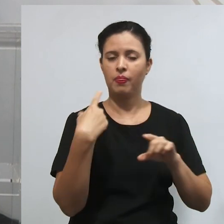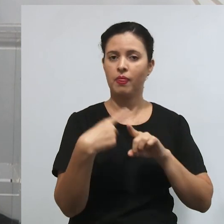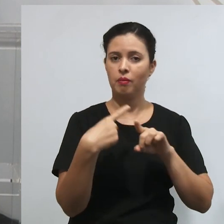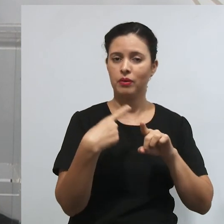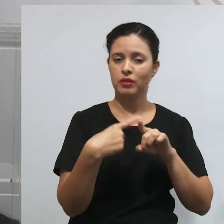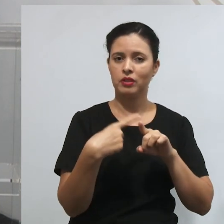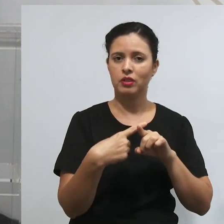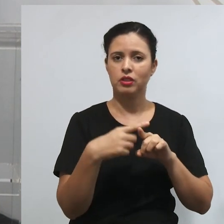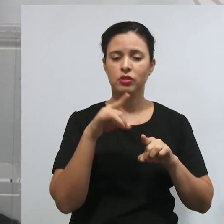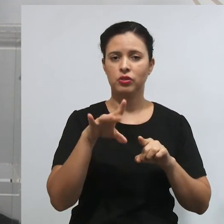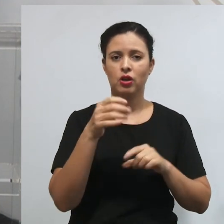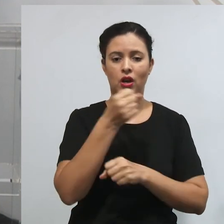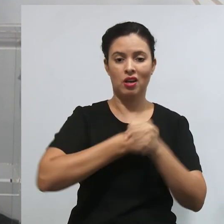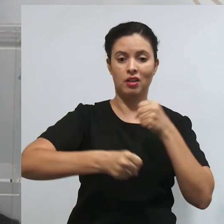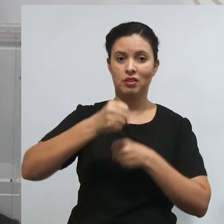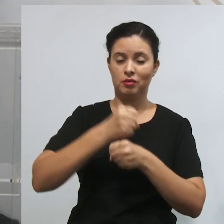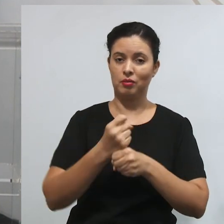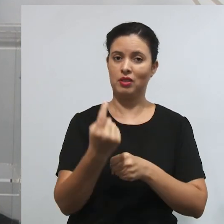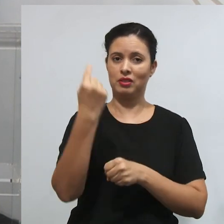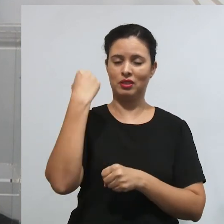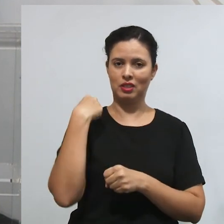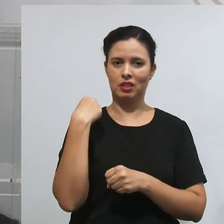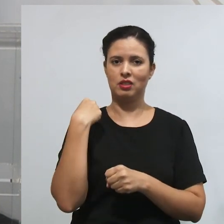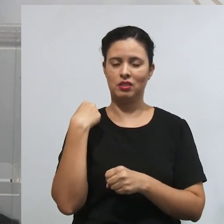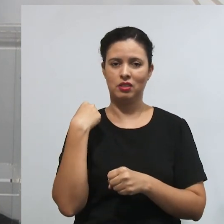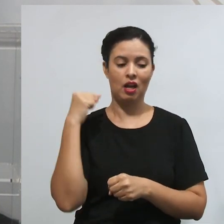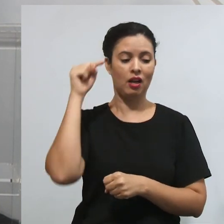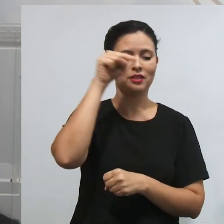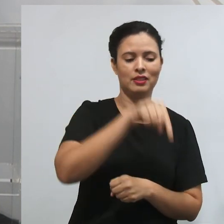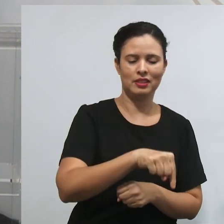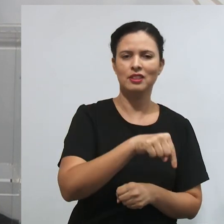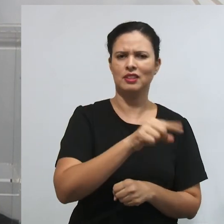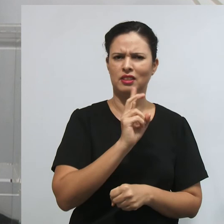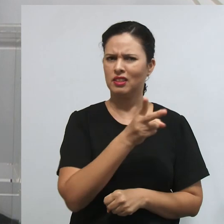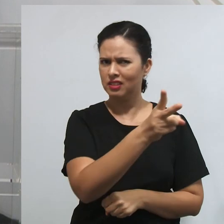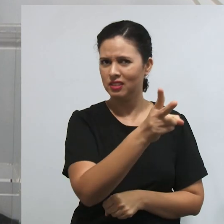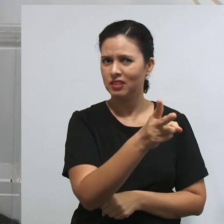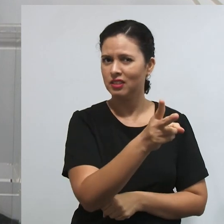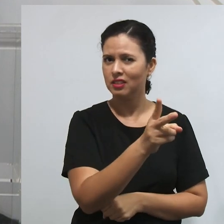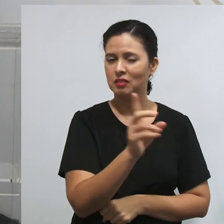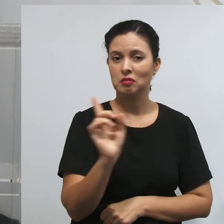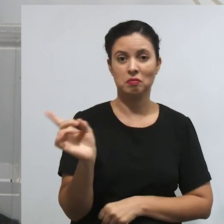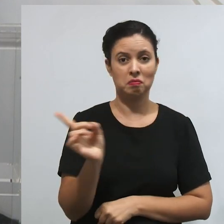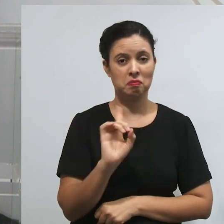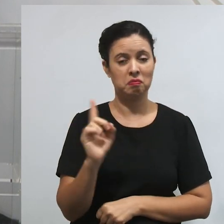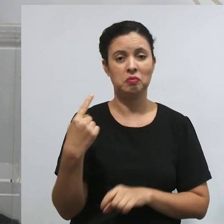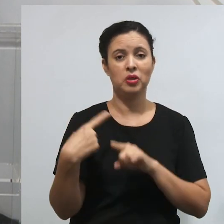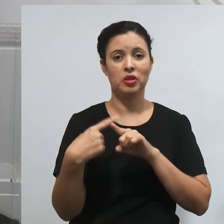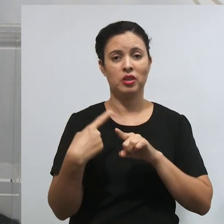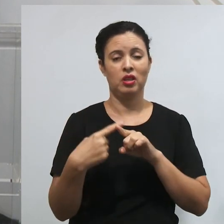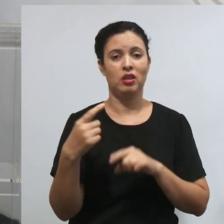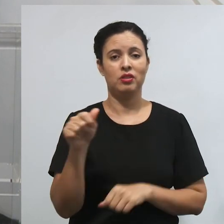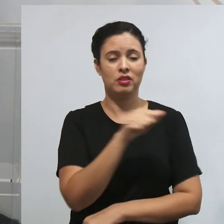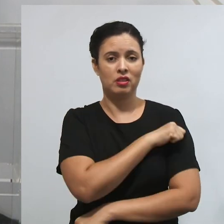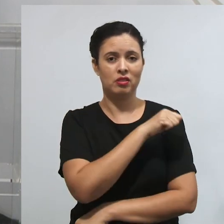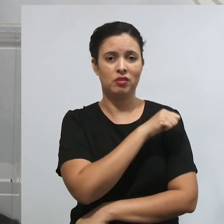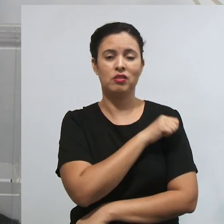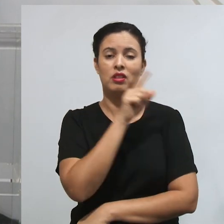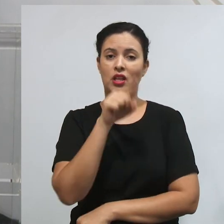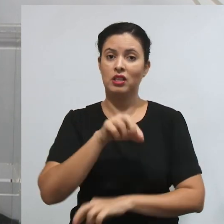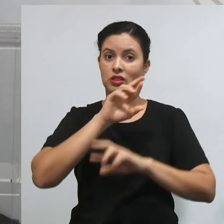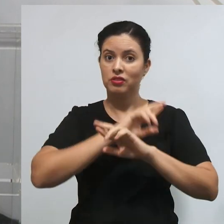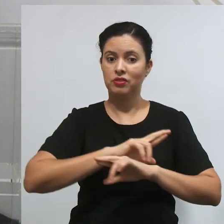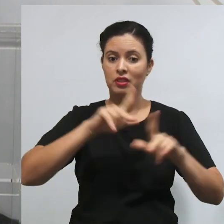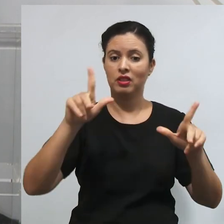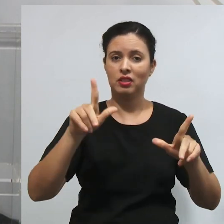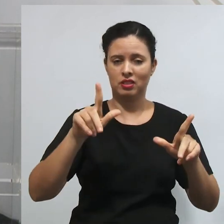usar o planejamento do ano passado para esses alunos desse ano, porque os alunos eles podem ser diferentes, assim como os vidros não